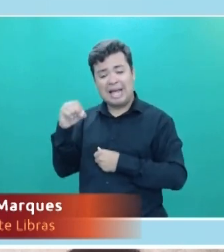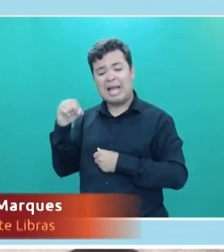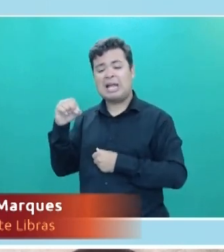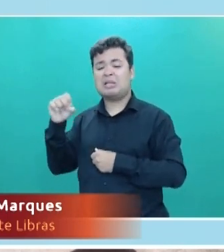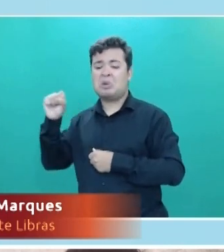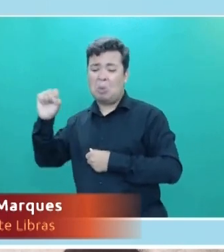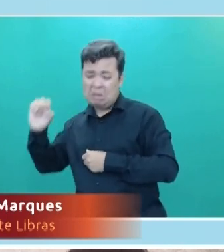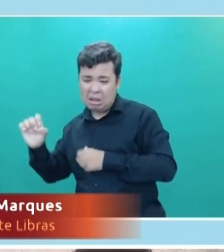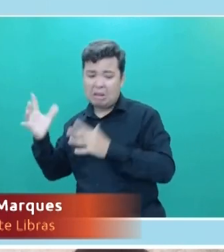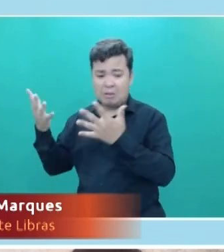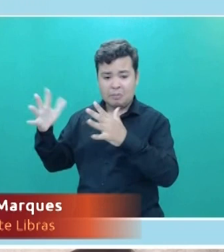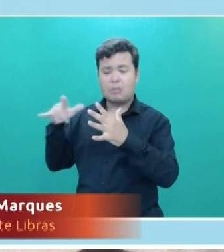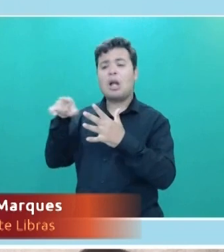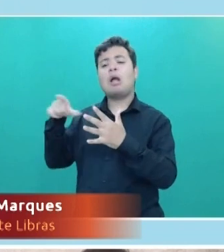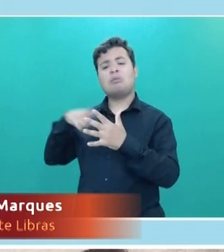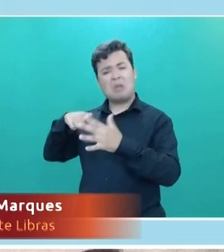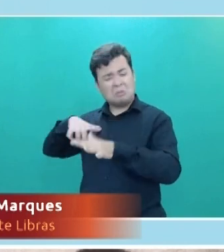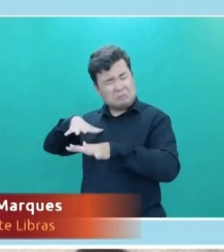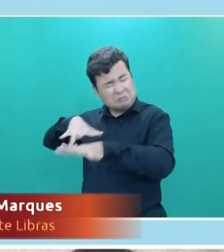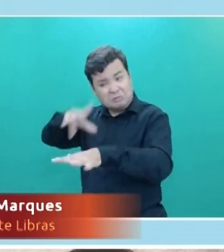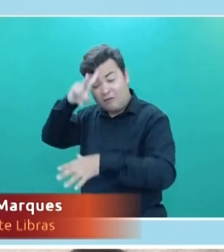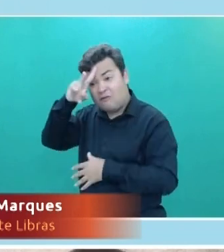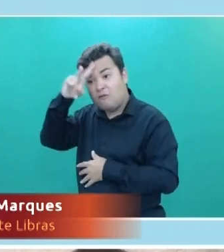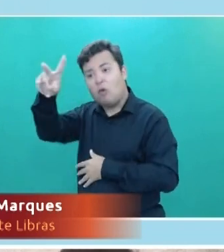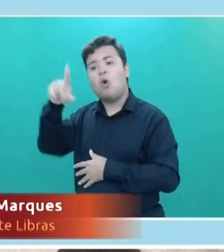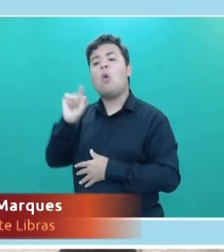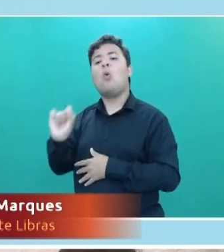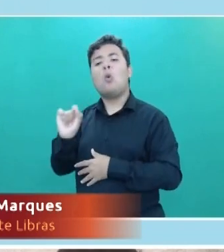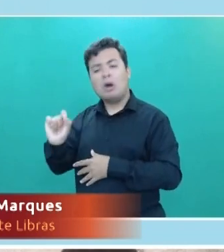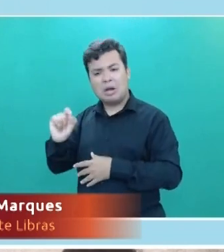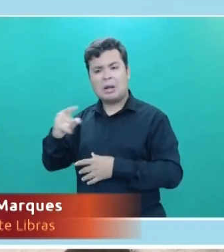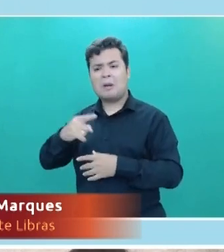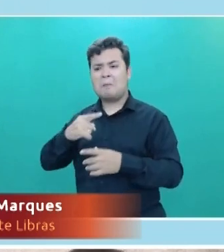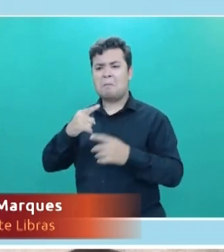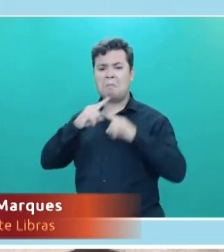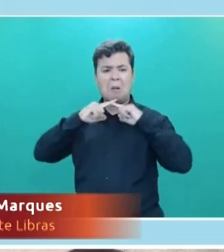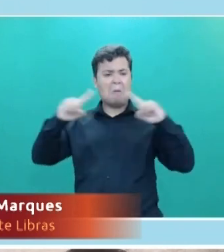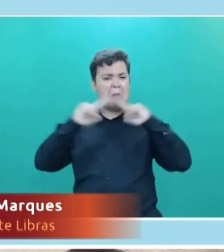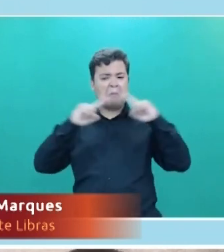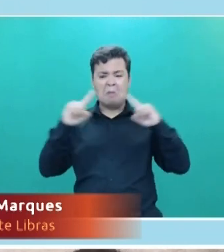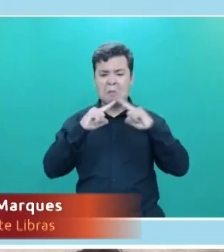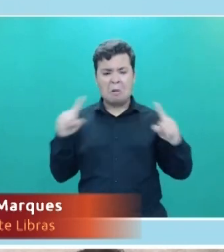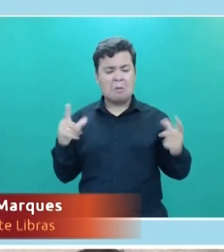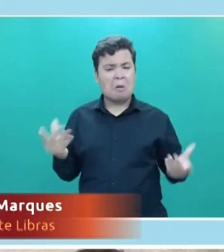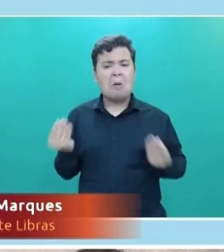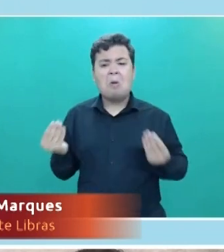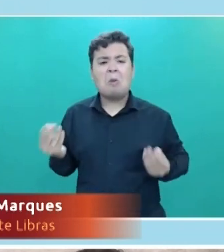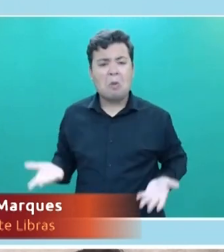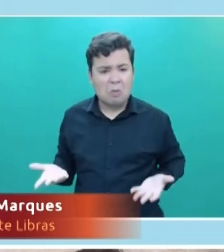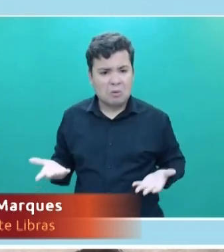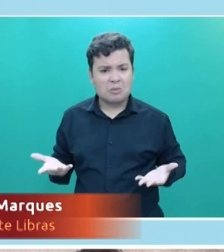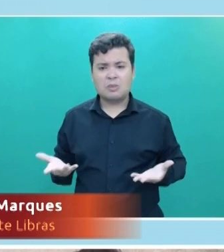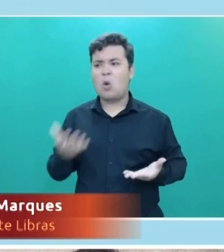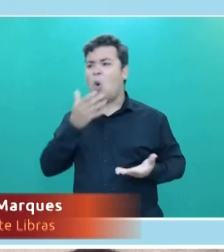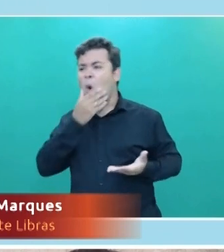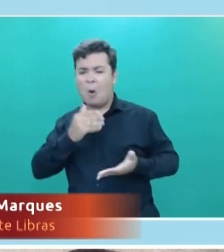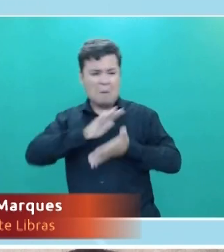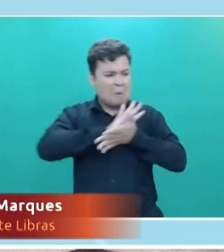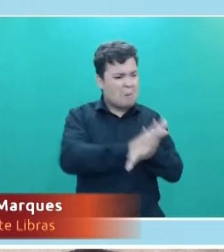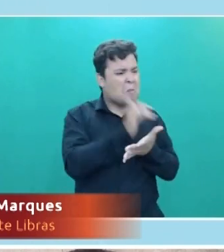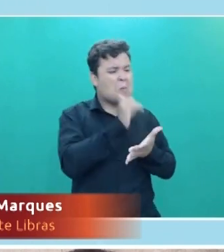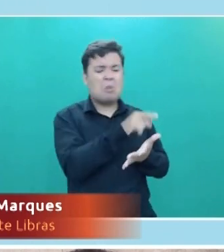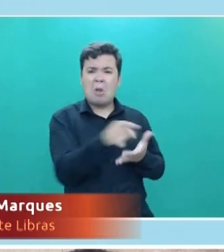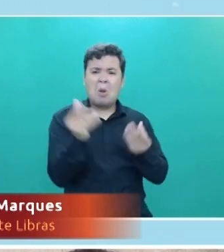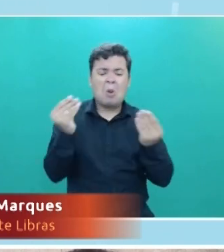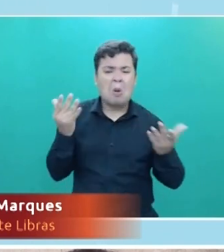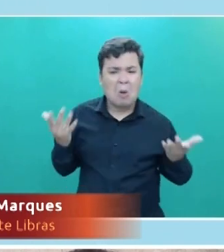questionar ainda mais, isso já vinha sendo questionado, obviamente, mas de questionar muito mais essas relações de opressão.